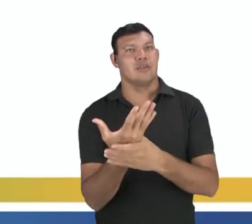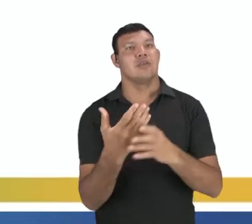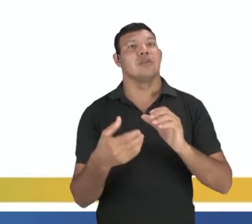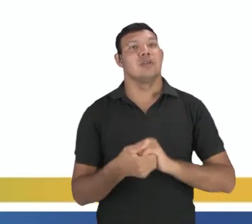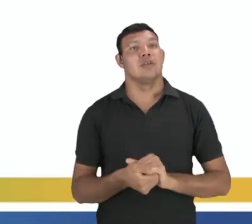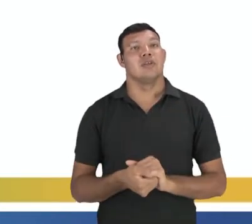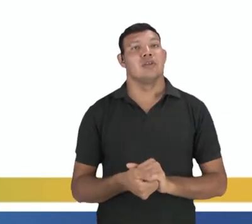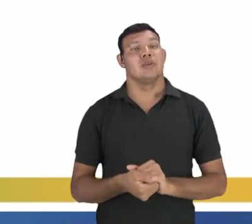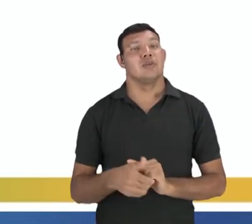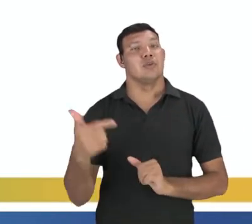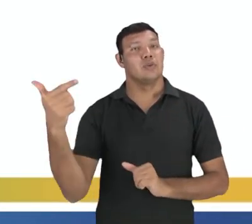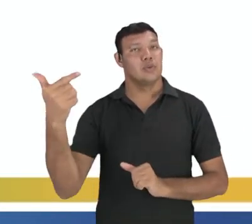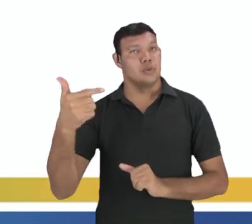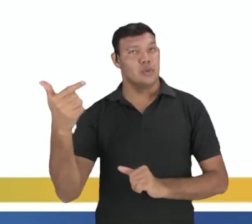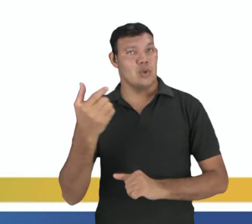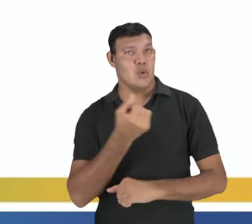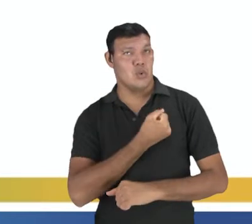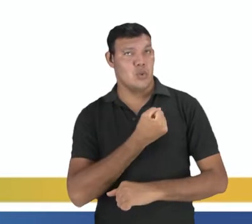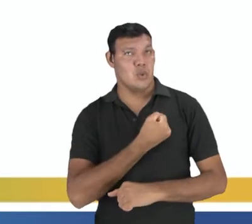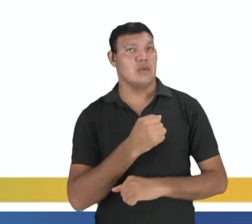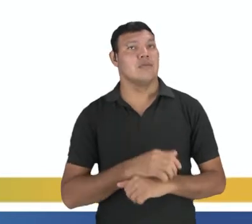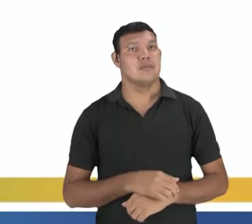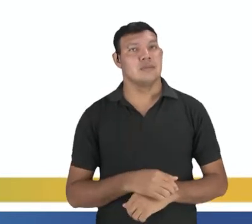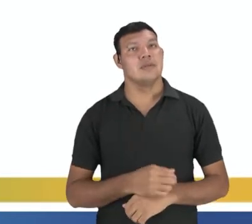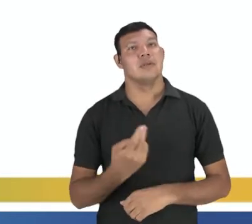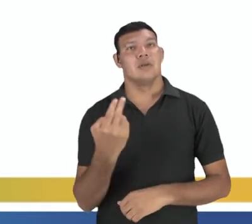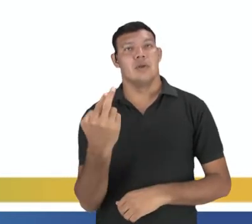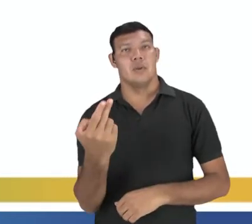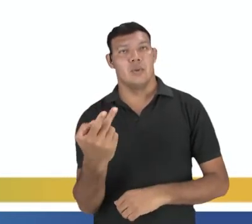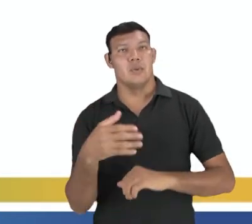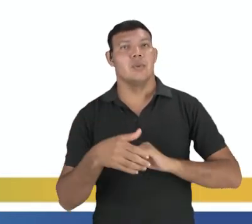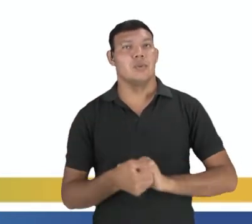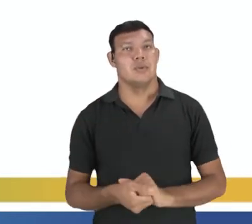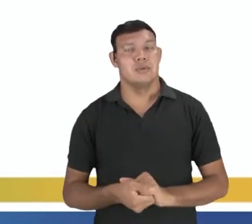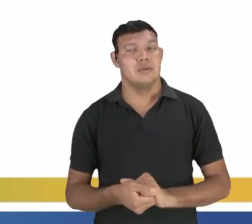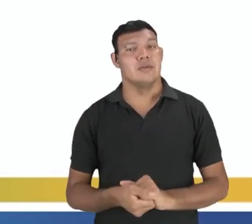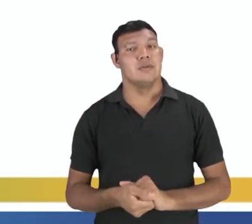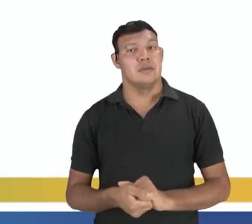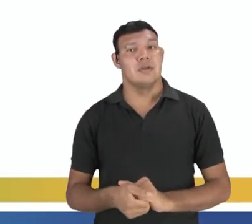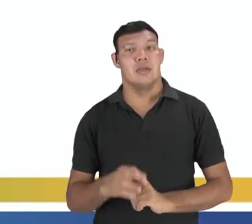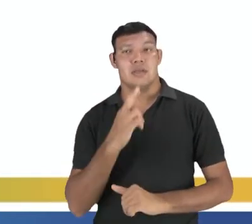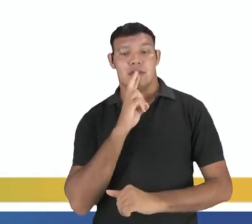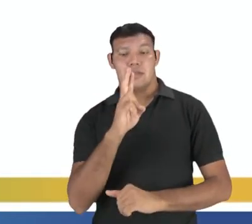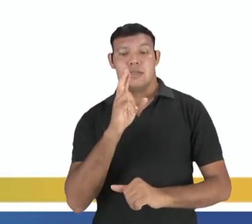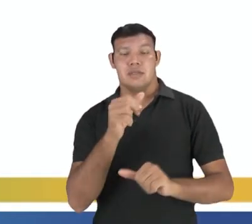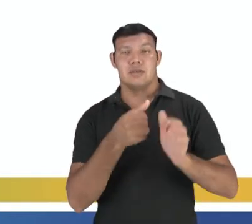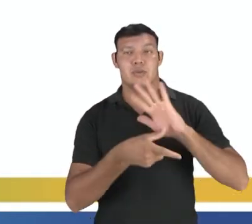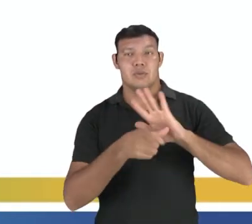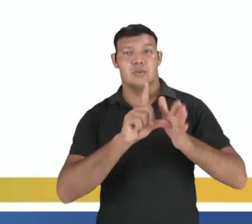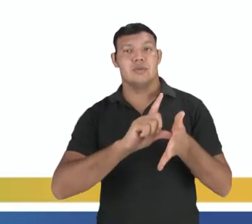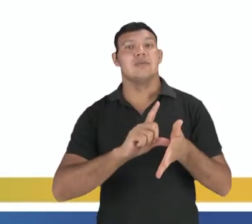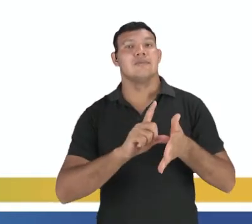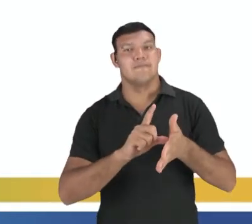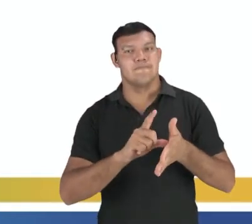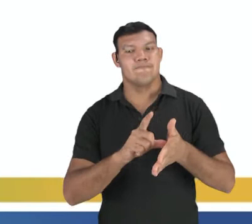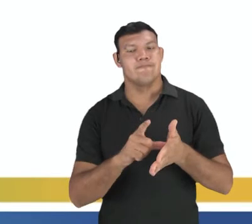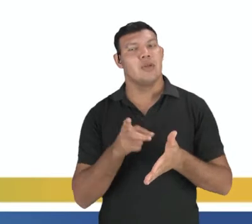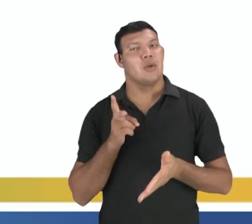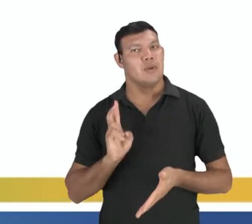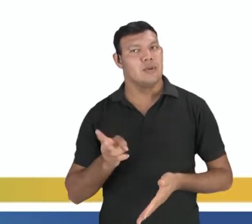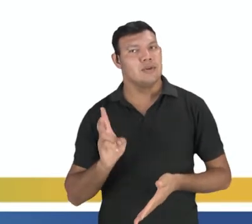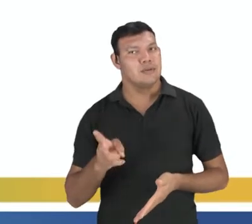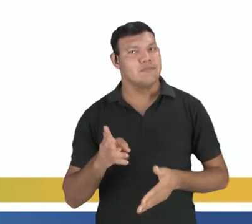partir do segundo, né, é igual ao produto do anterior por uma